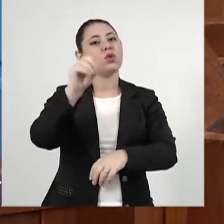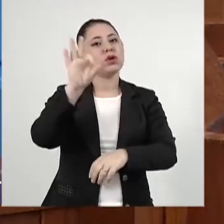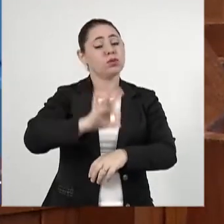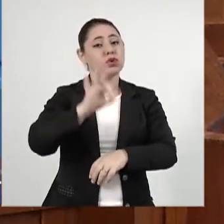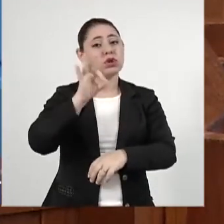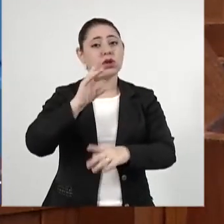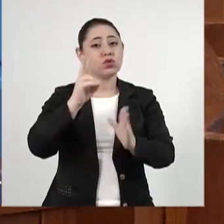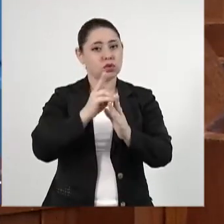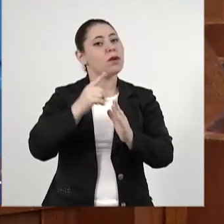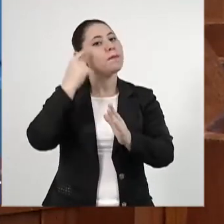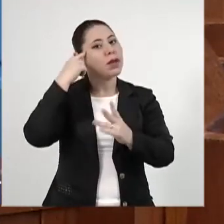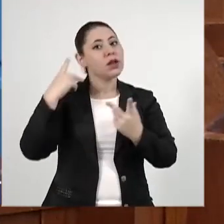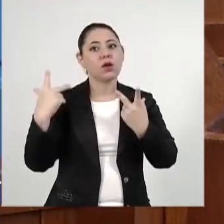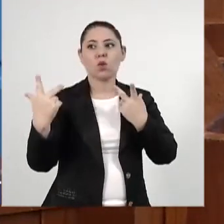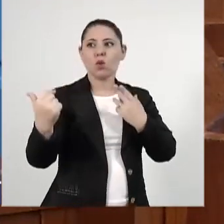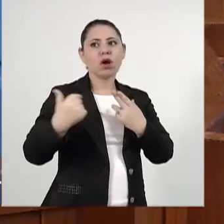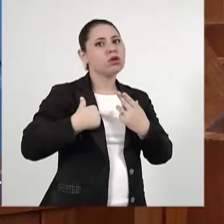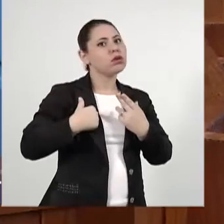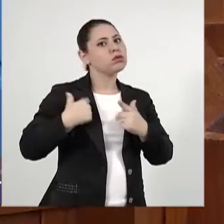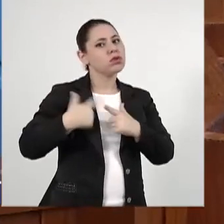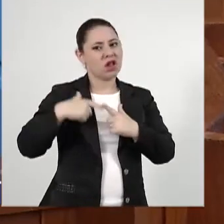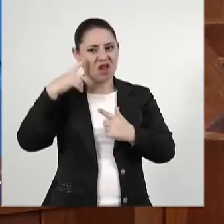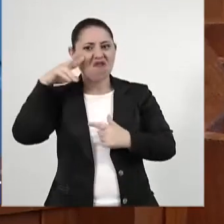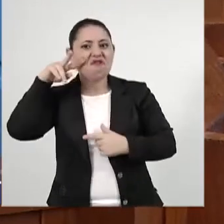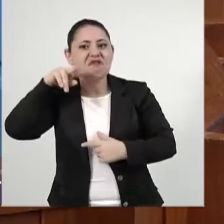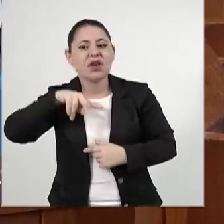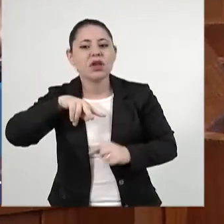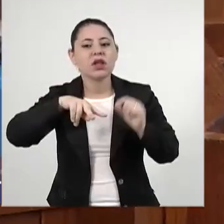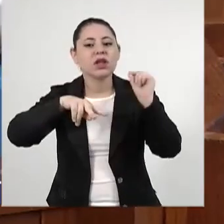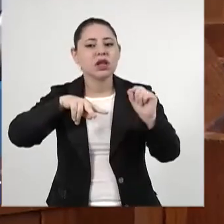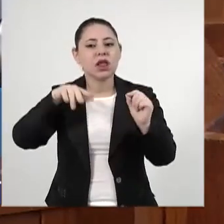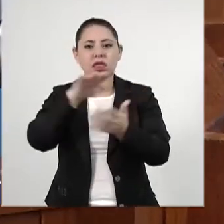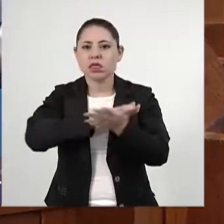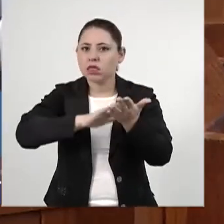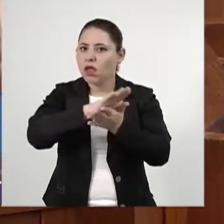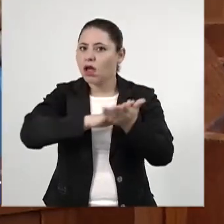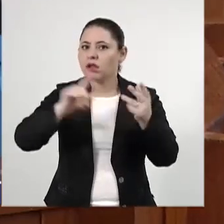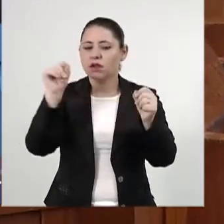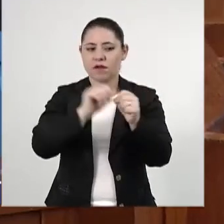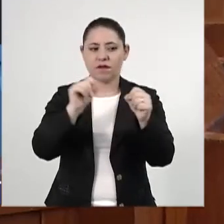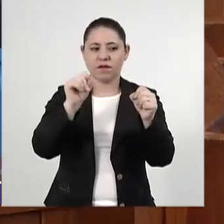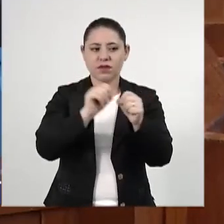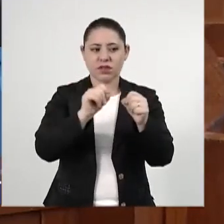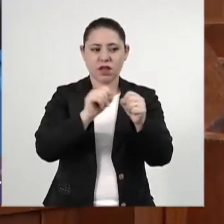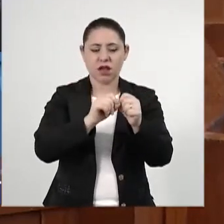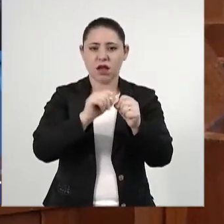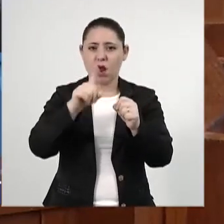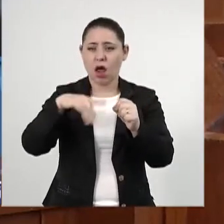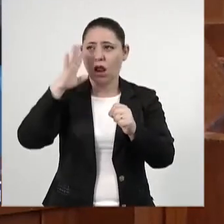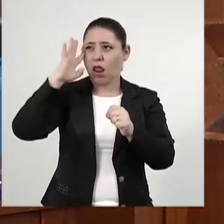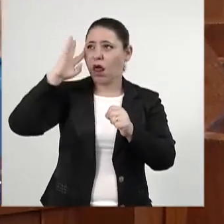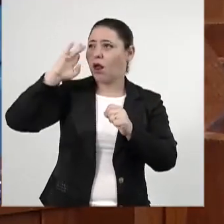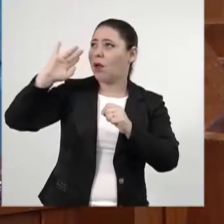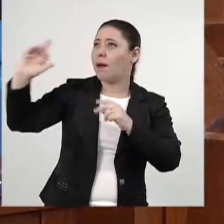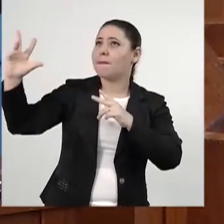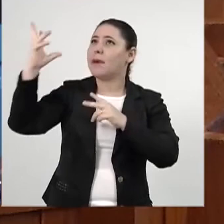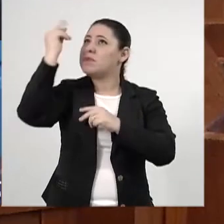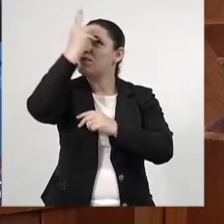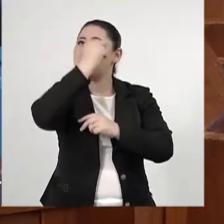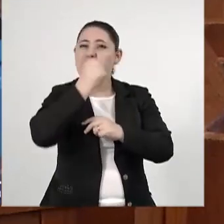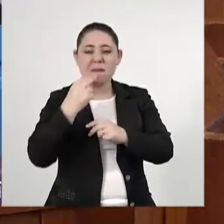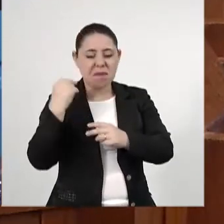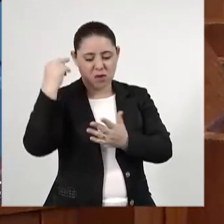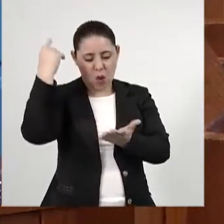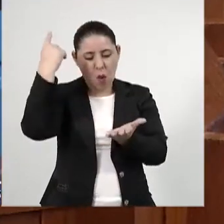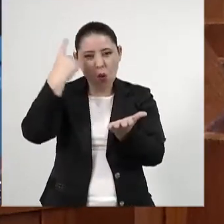eu penso, porque eles veem que nada do que fizeram aí, das ilusões que criaram, dos apoios que